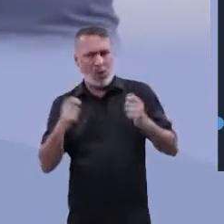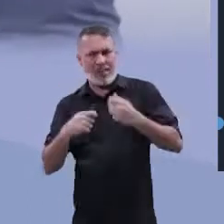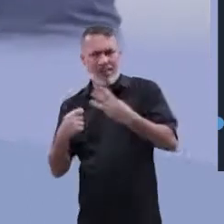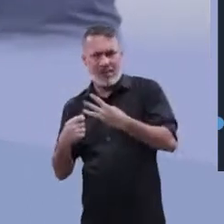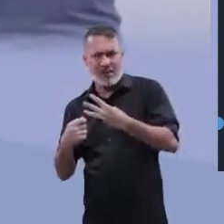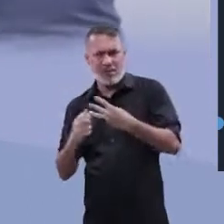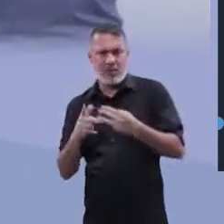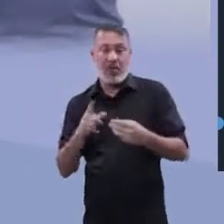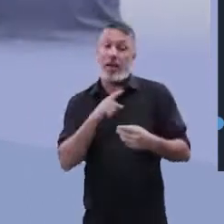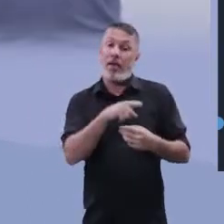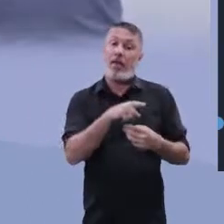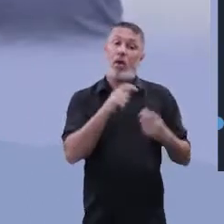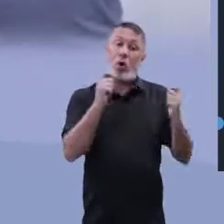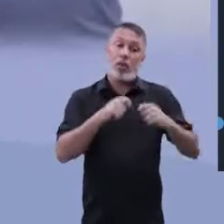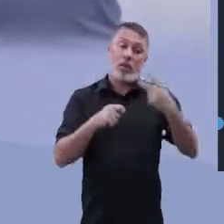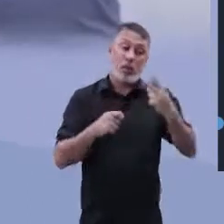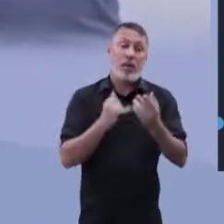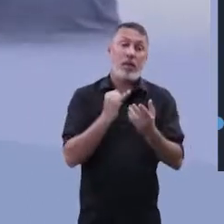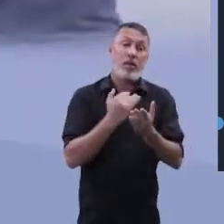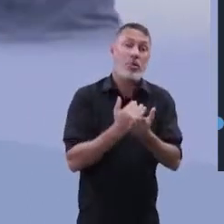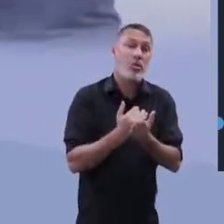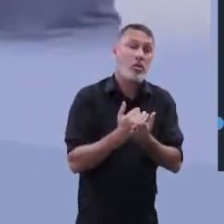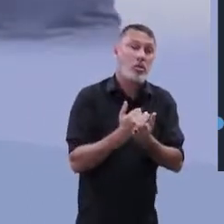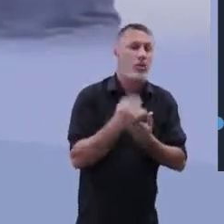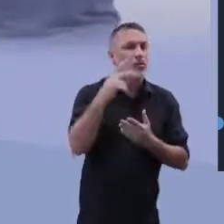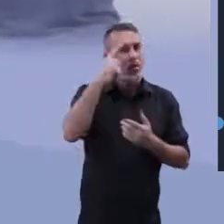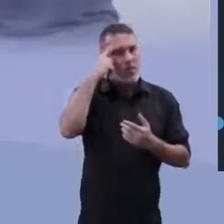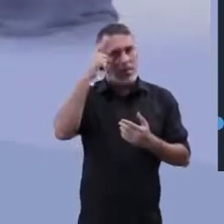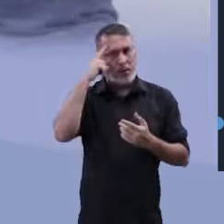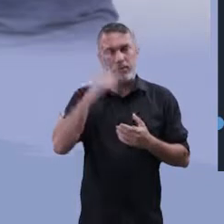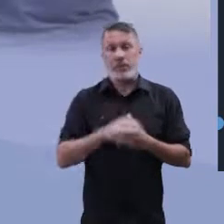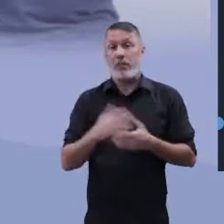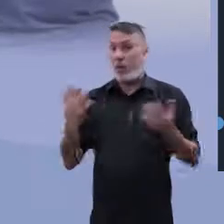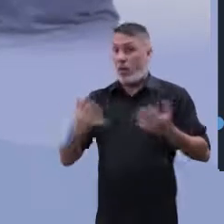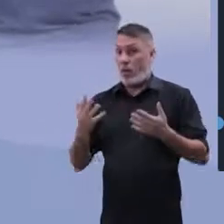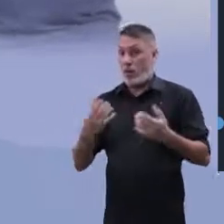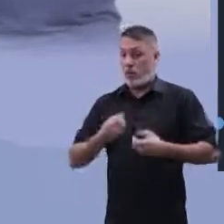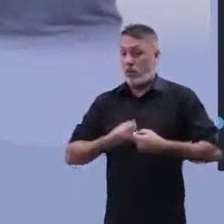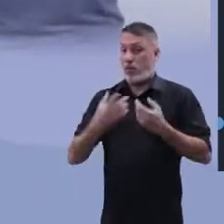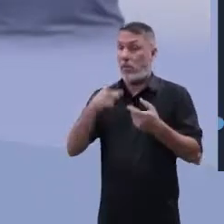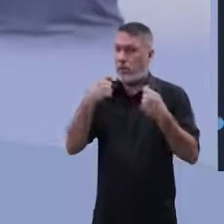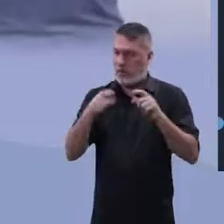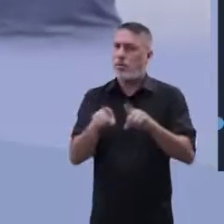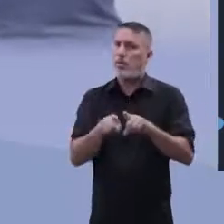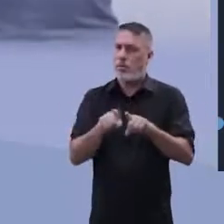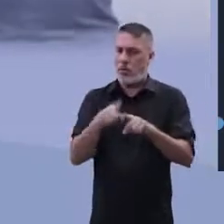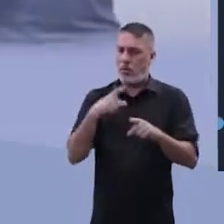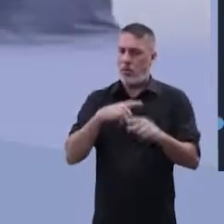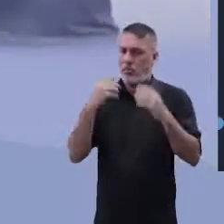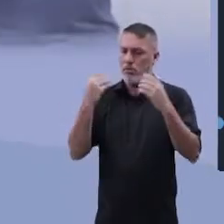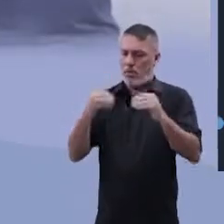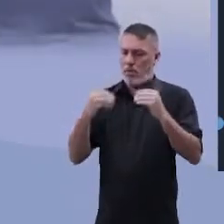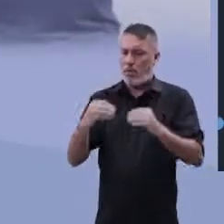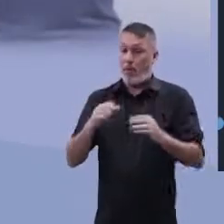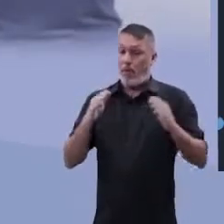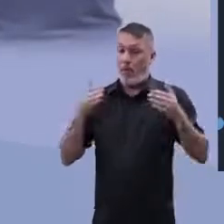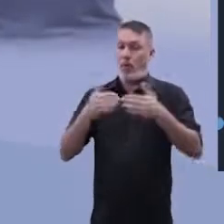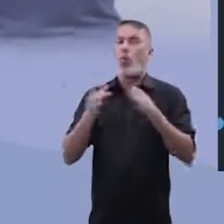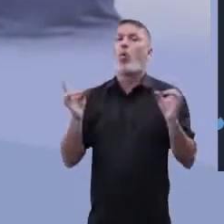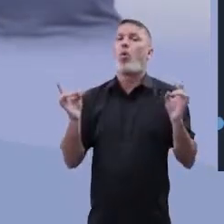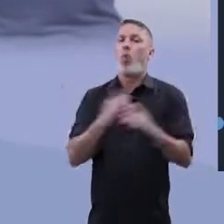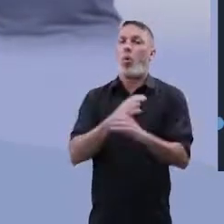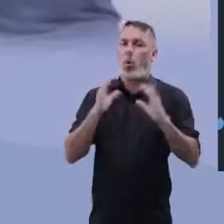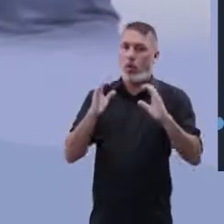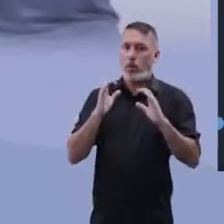só que ela vai trabalhar ali logo na introdução, né? As ideias para você pensar na introdução. Aqui, você precisa também trabalhar a